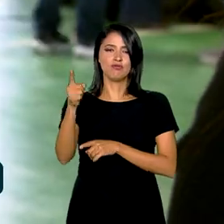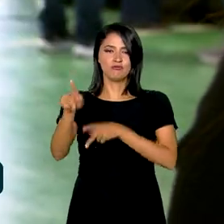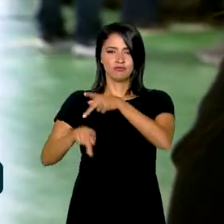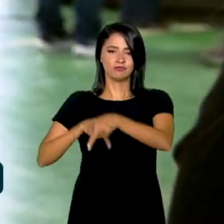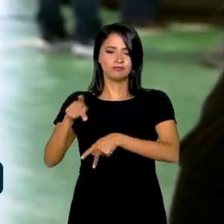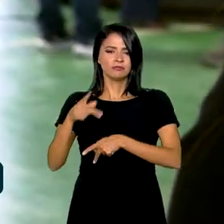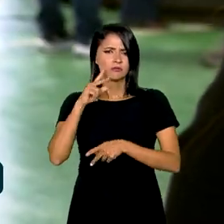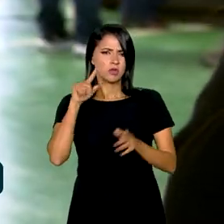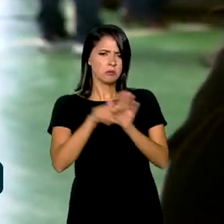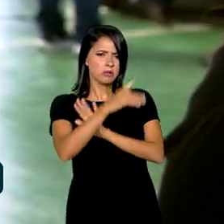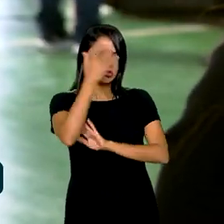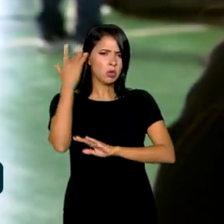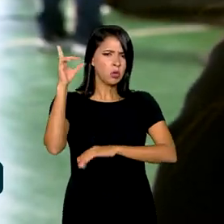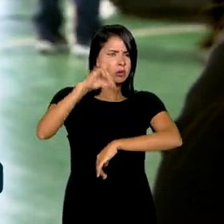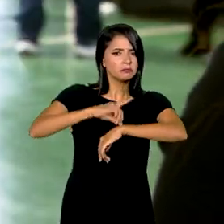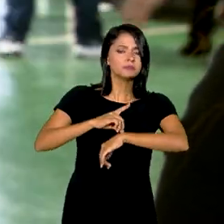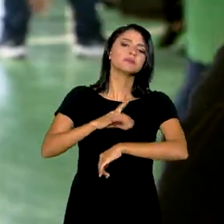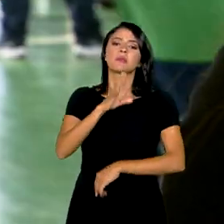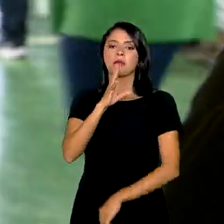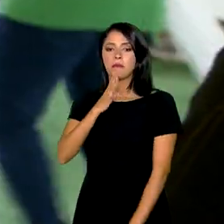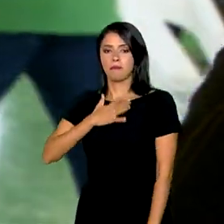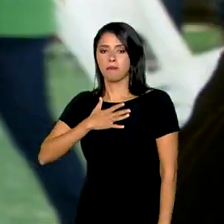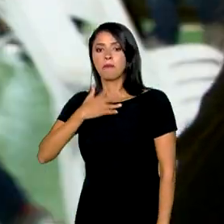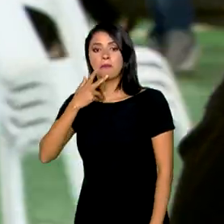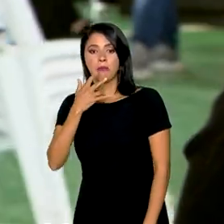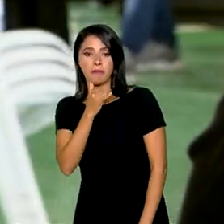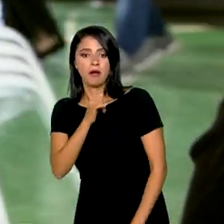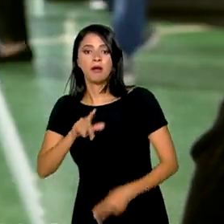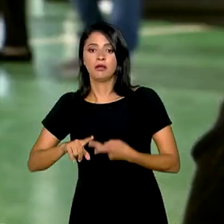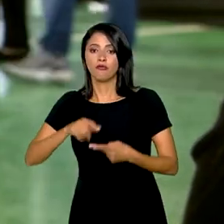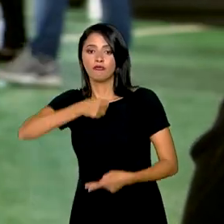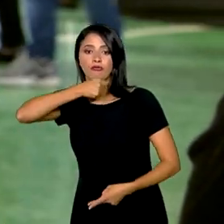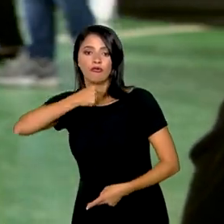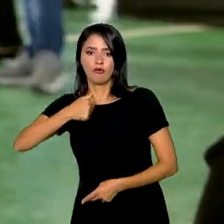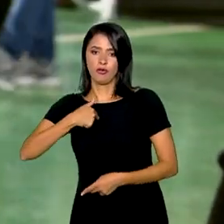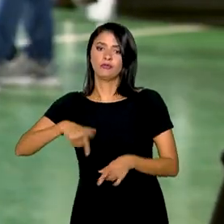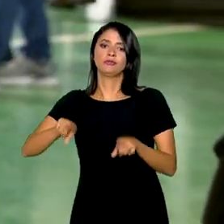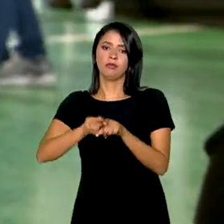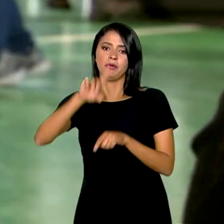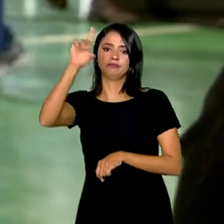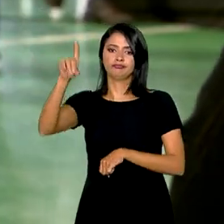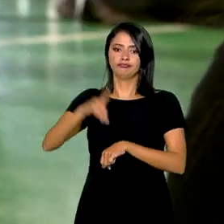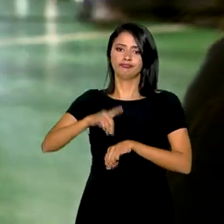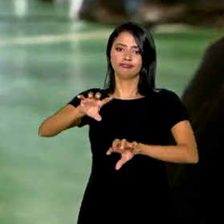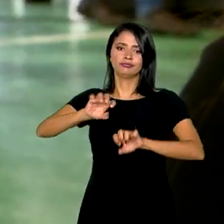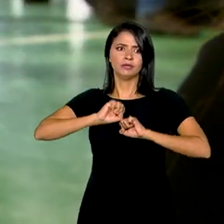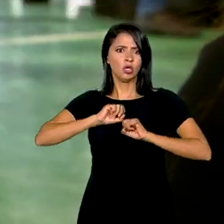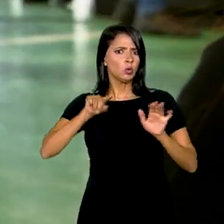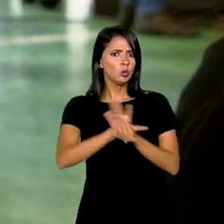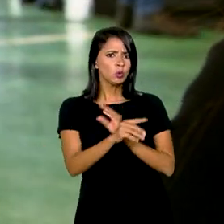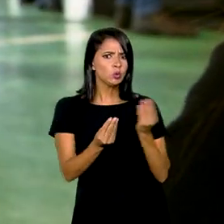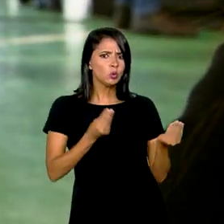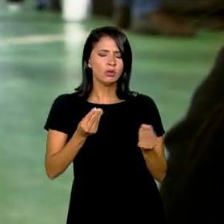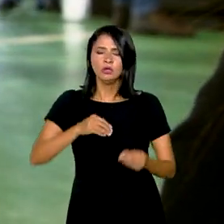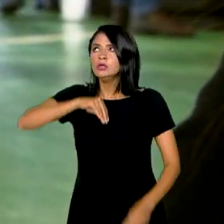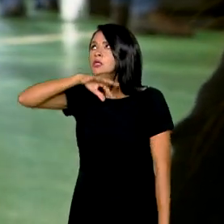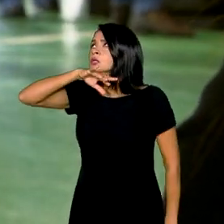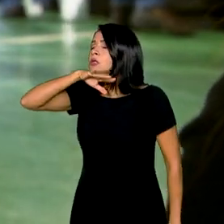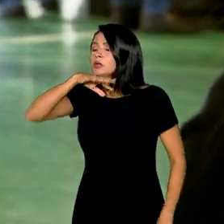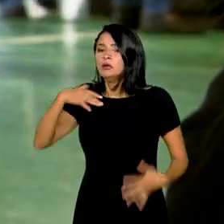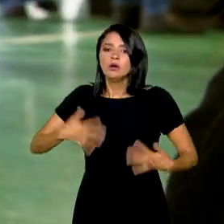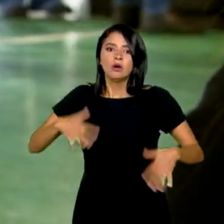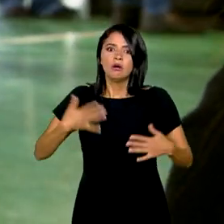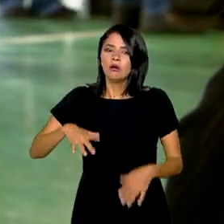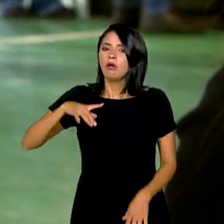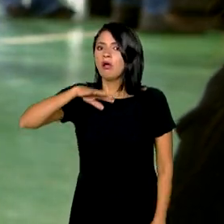dengue aí? Conheço, conheço meu pai, minha avó e eu que já teve dengue. E como é que foi? Foi horrível.